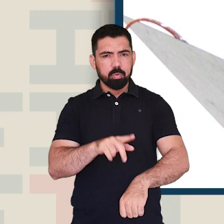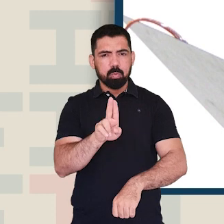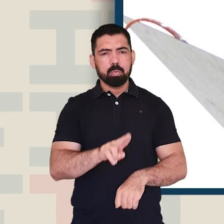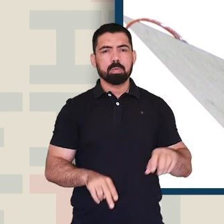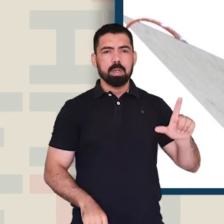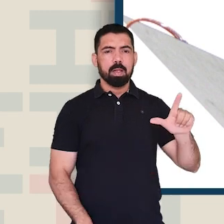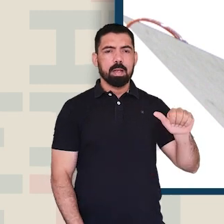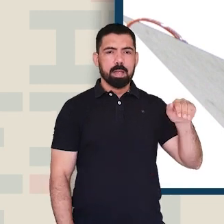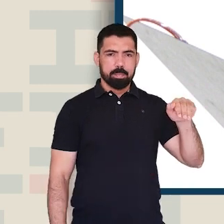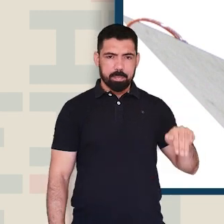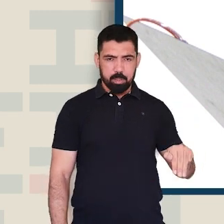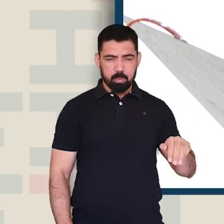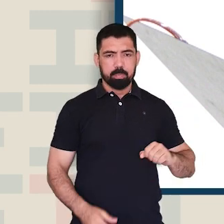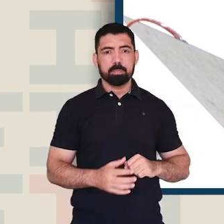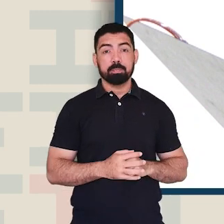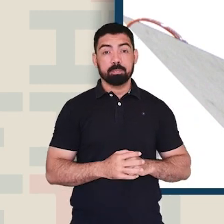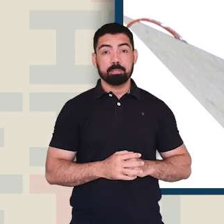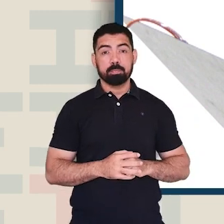Lá menor.